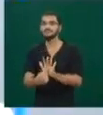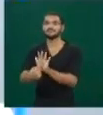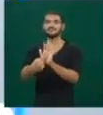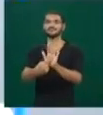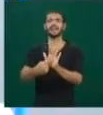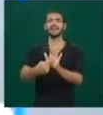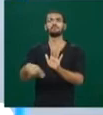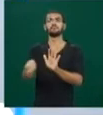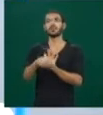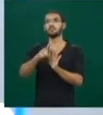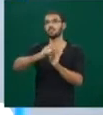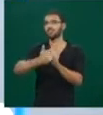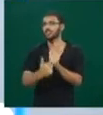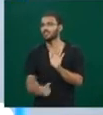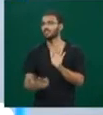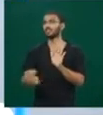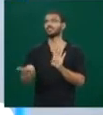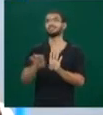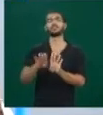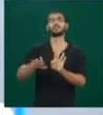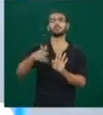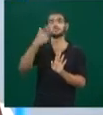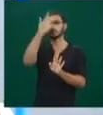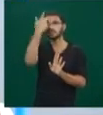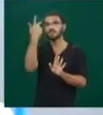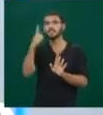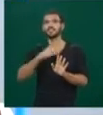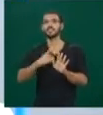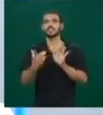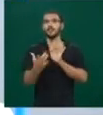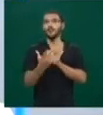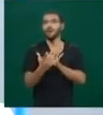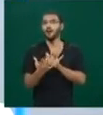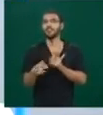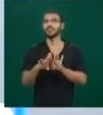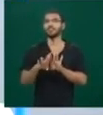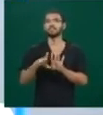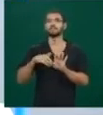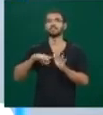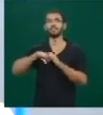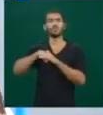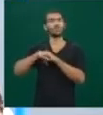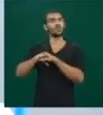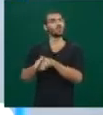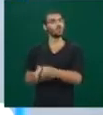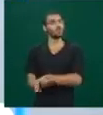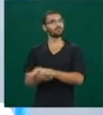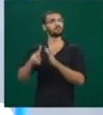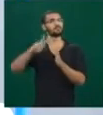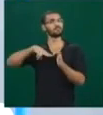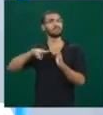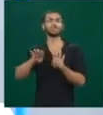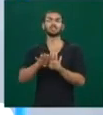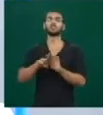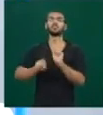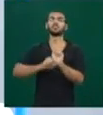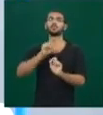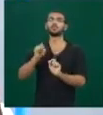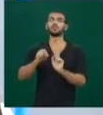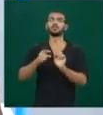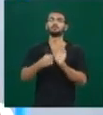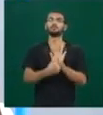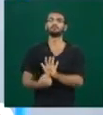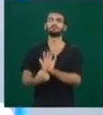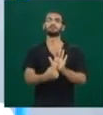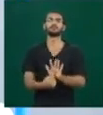para a literatura no geral, né, para que as pessoas tenham mais contato, tenham mais o hábito da leitura, e dar mais visibilidade para